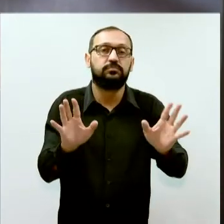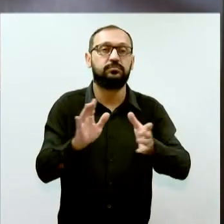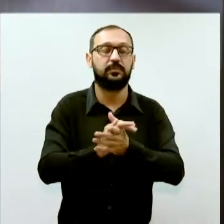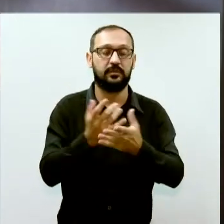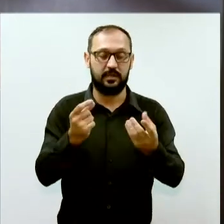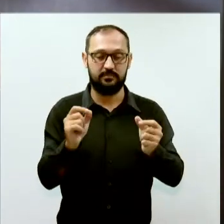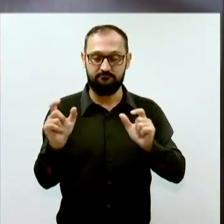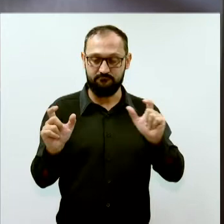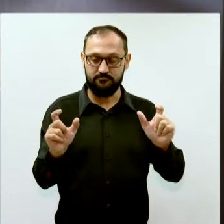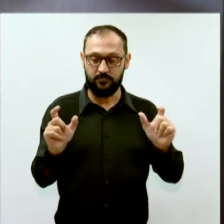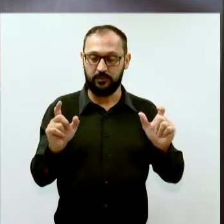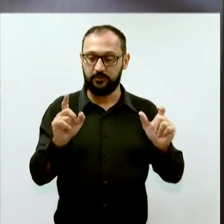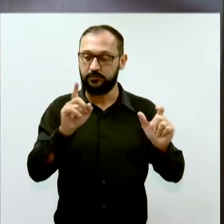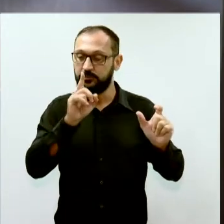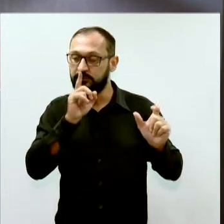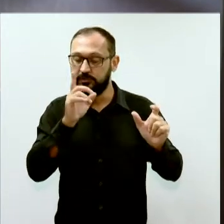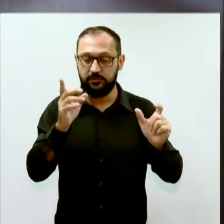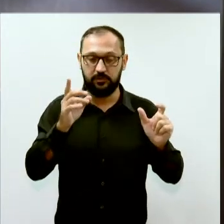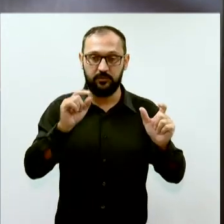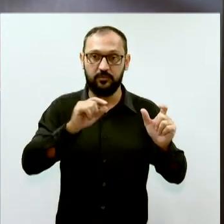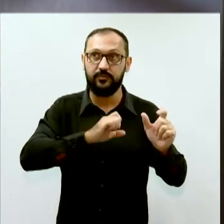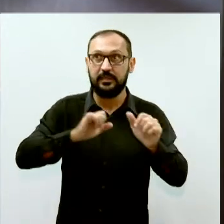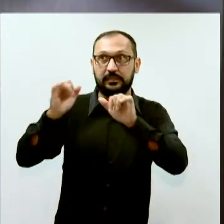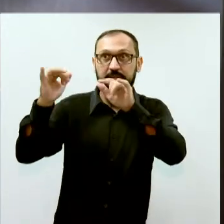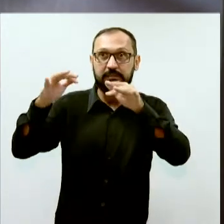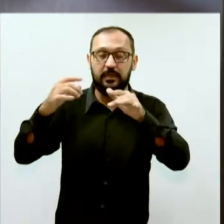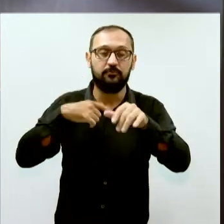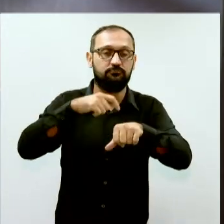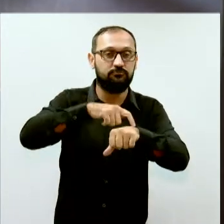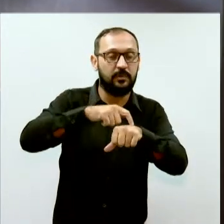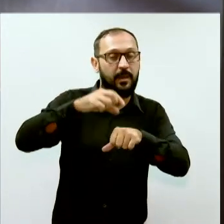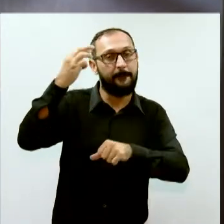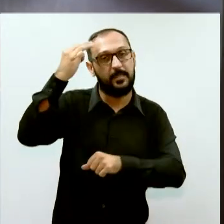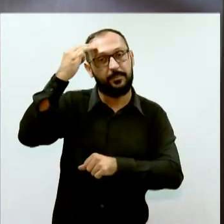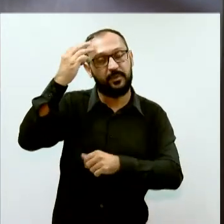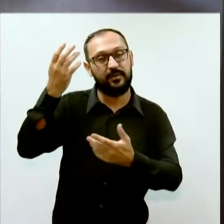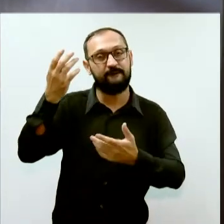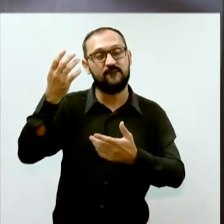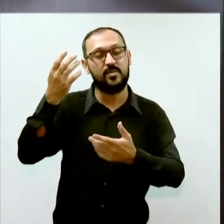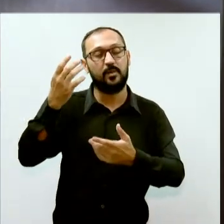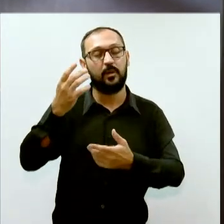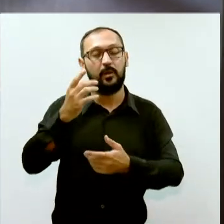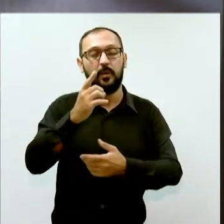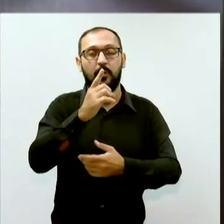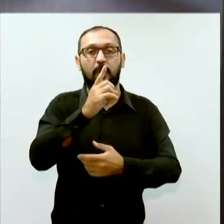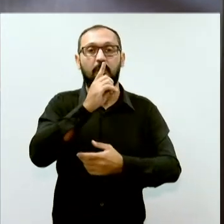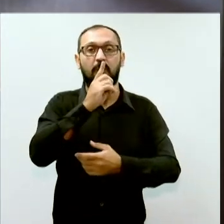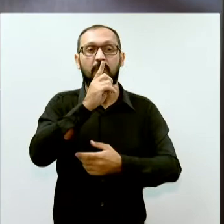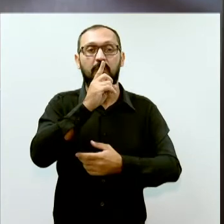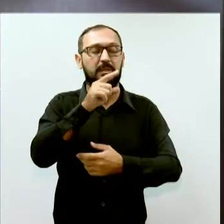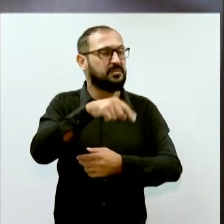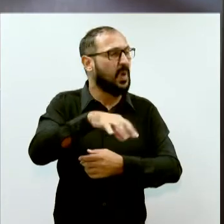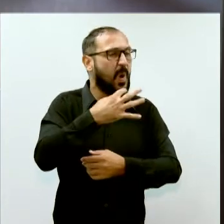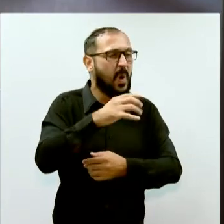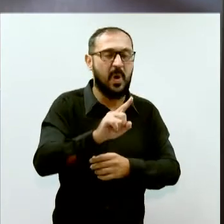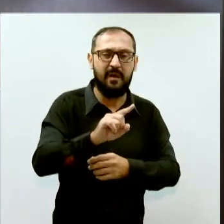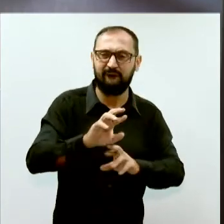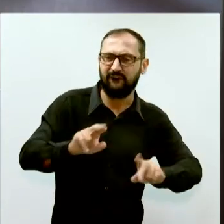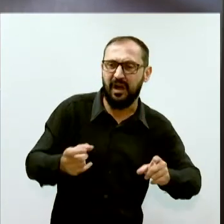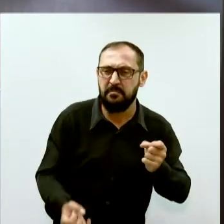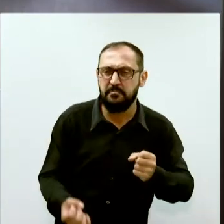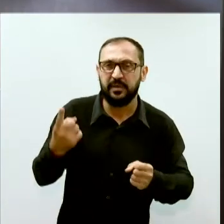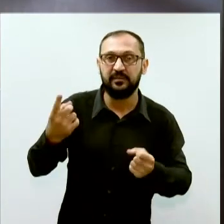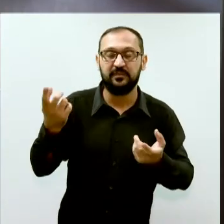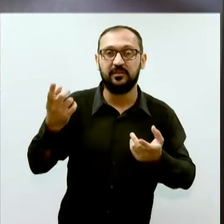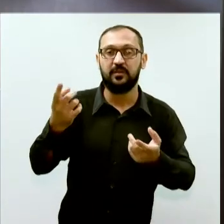existe entre as palavras, o silêncio do sagrado, o silêncio das lacunas na memória, o silêncio que habita o desconhecido, o